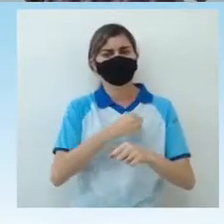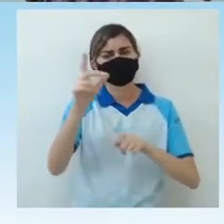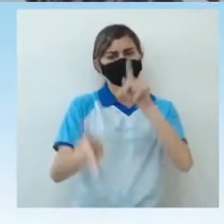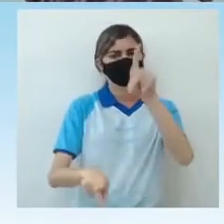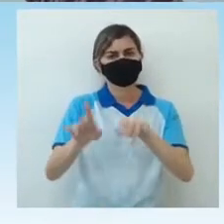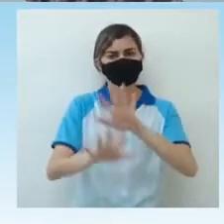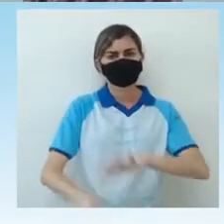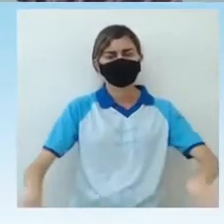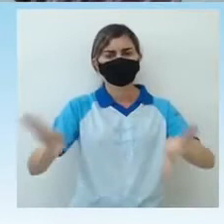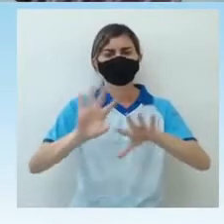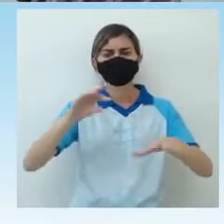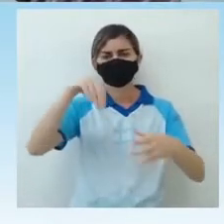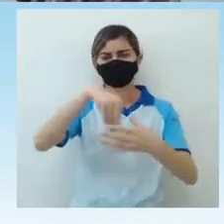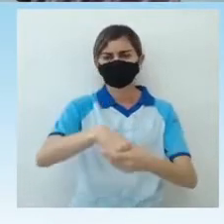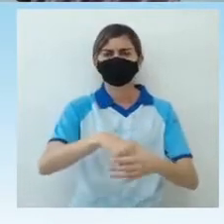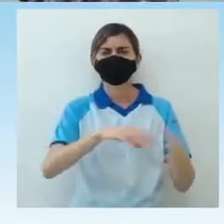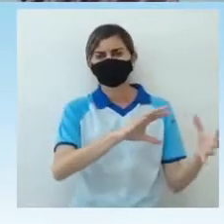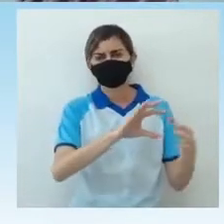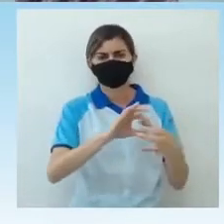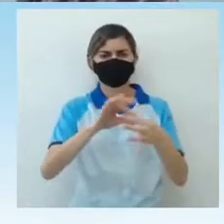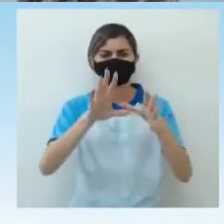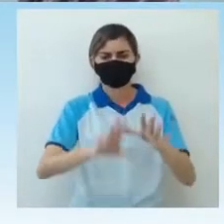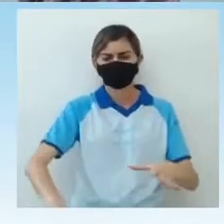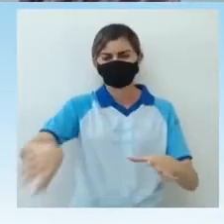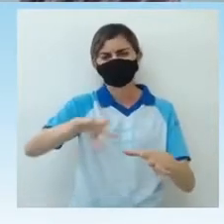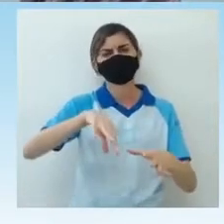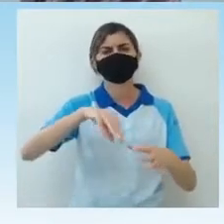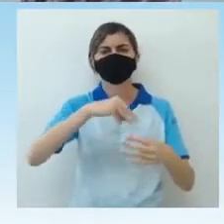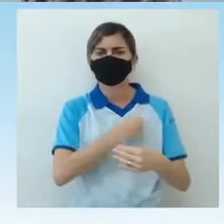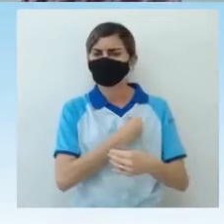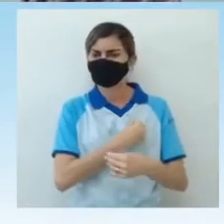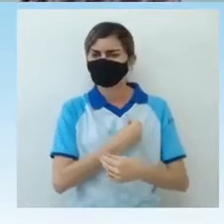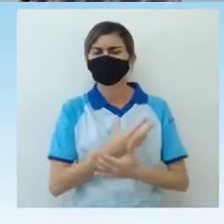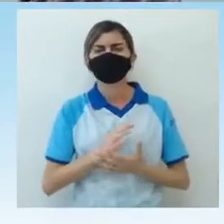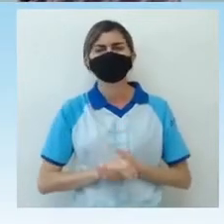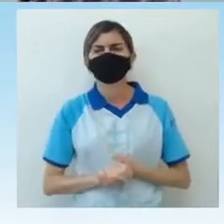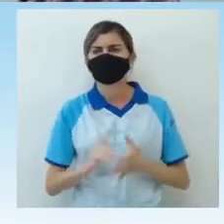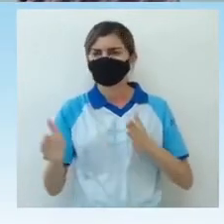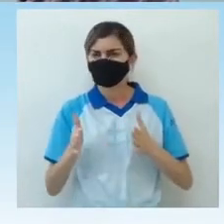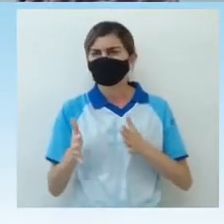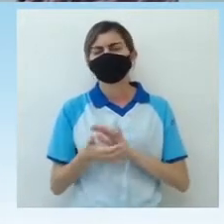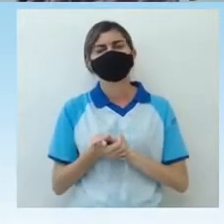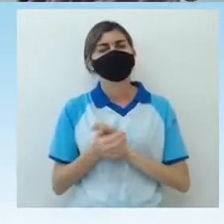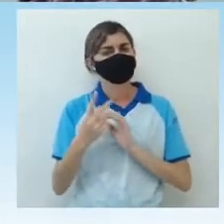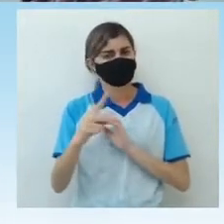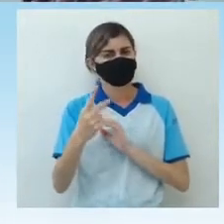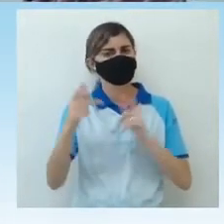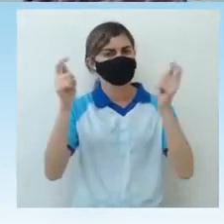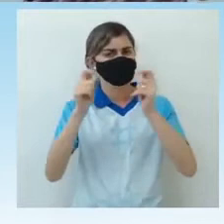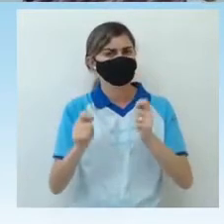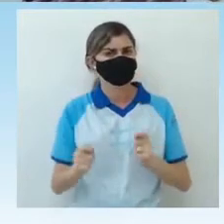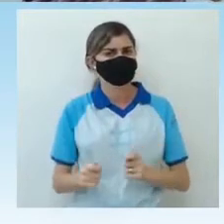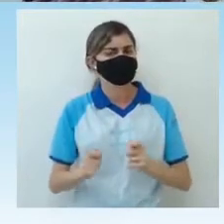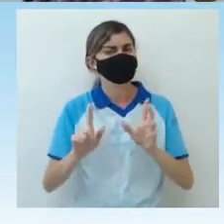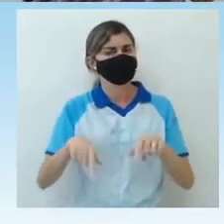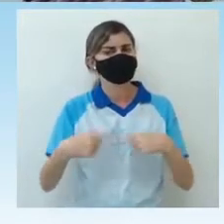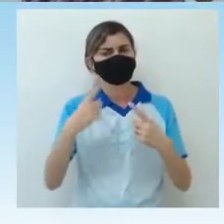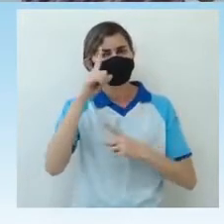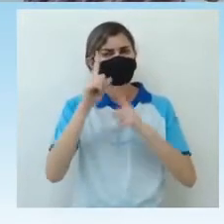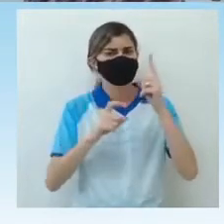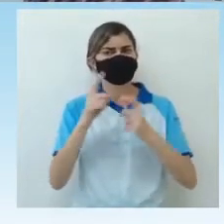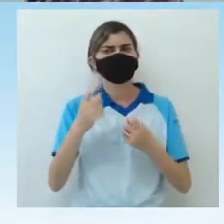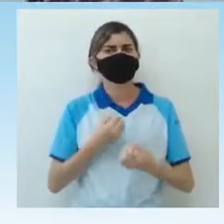indivíduos dentro da contemporaneidade, que é como a gente vive. E essa arte é a